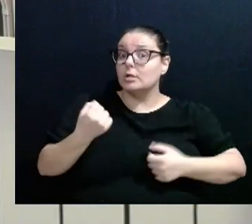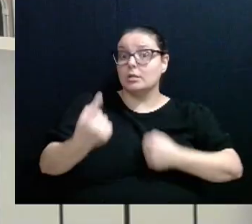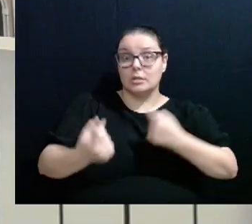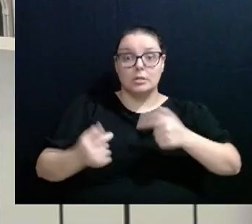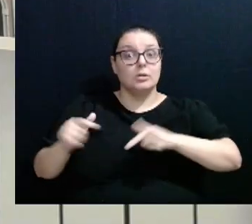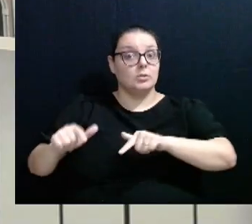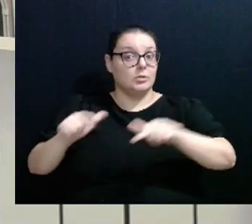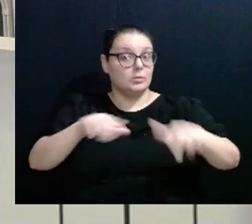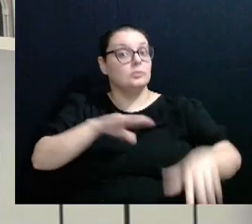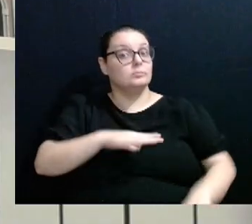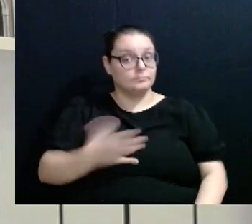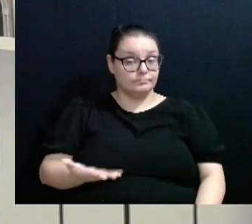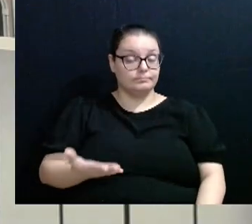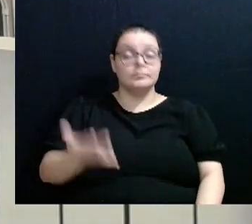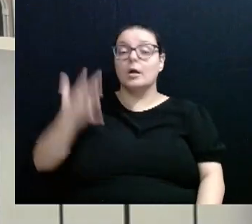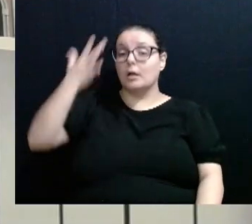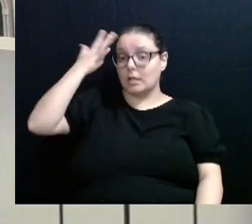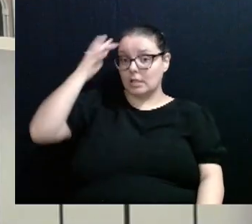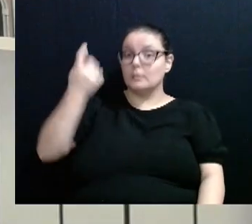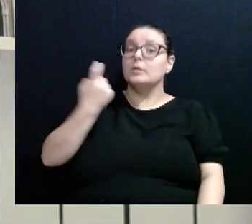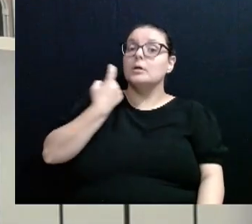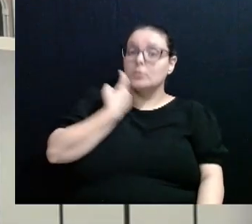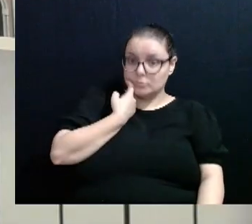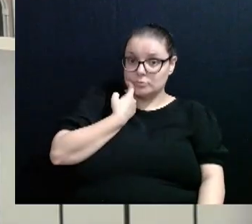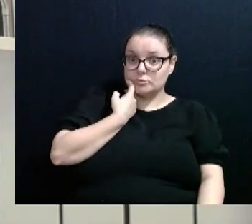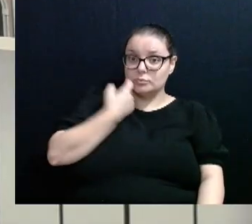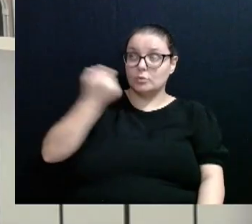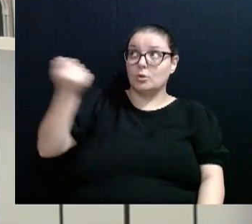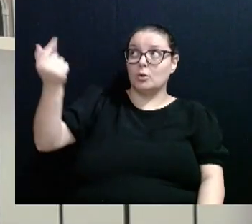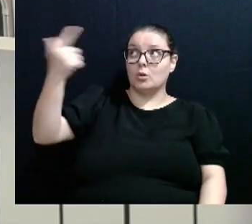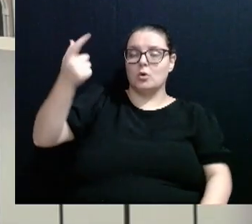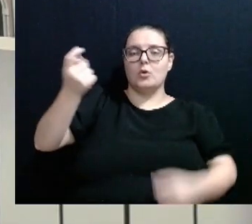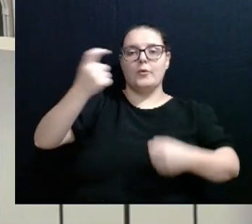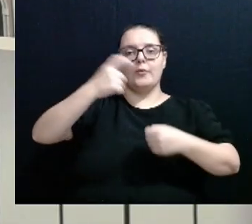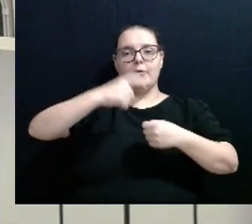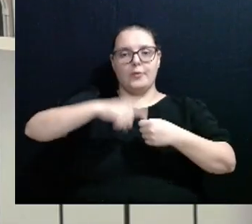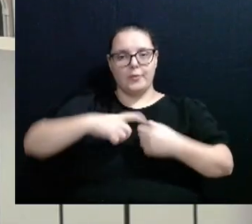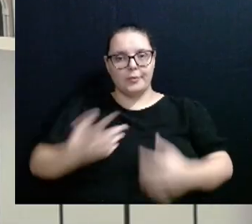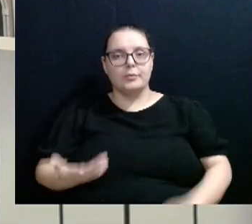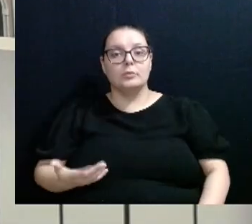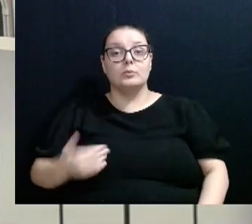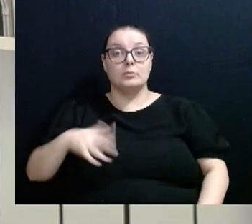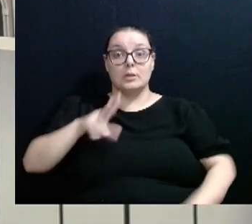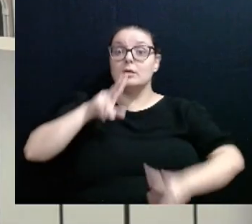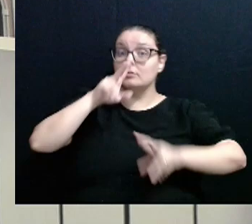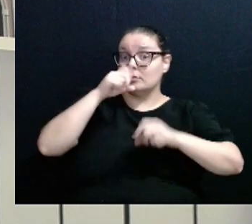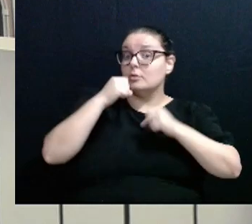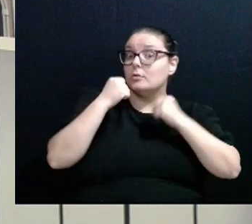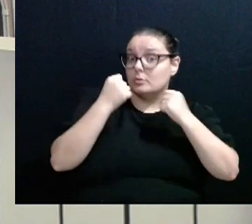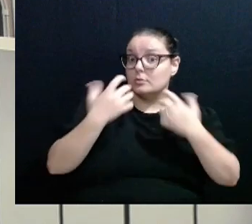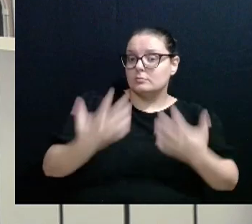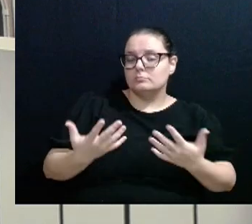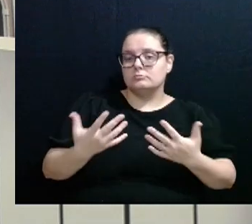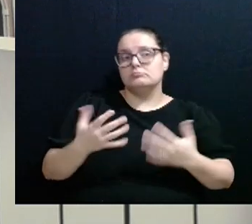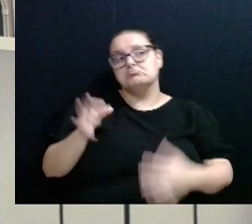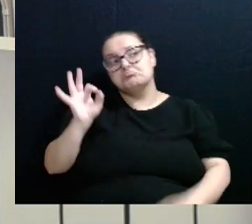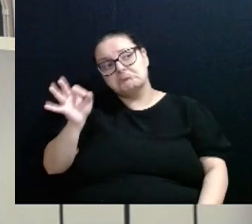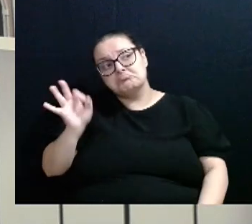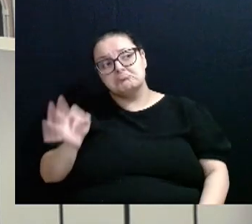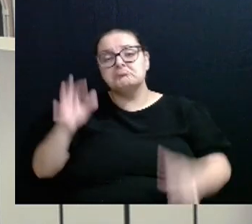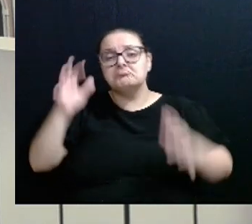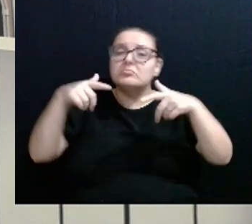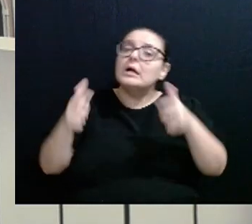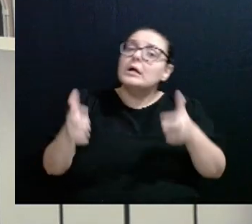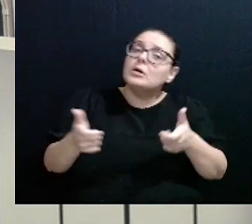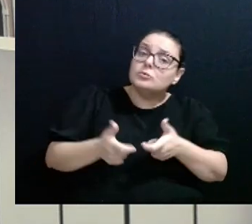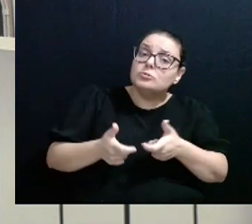cidade. Para amanhã, sexta-feira, o sol volta a aparecer com mais intensidade. As chances de chuva diminuem, apenas